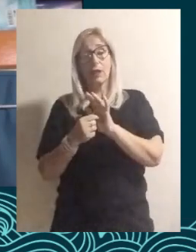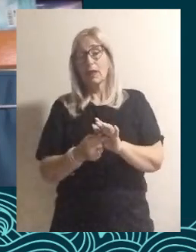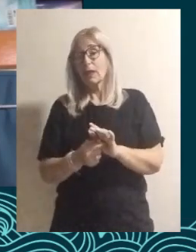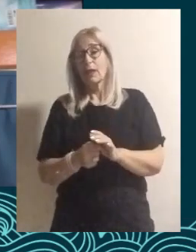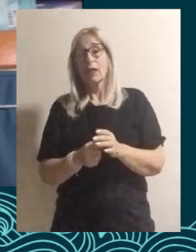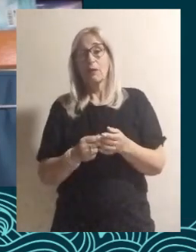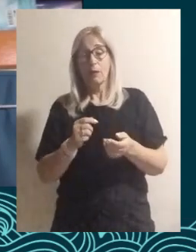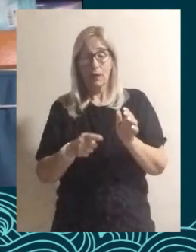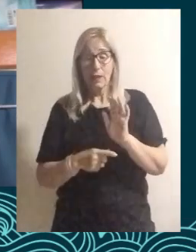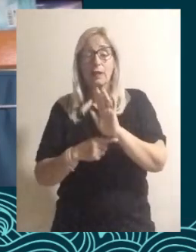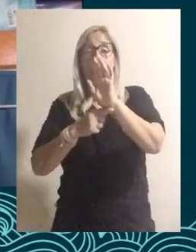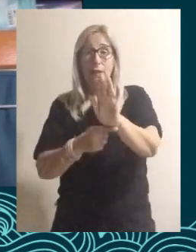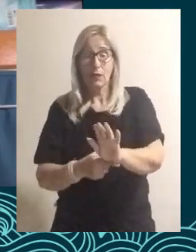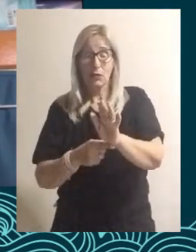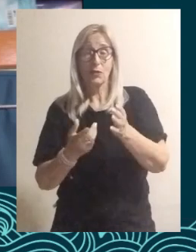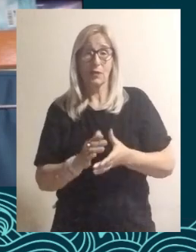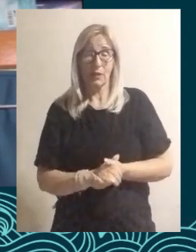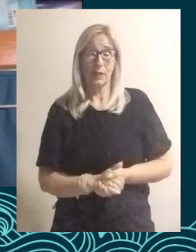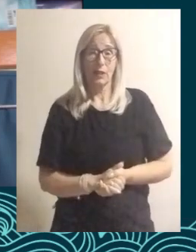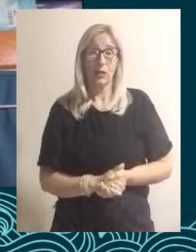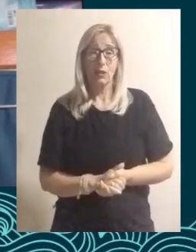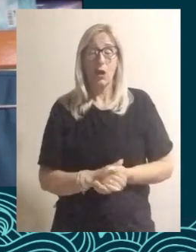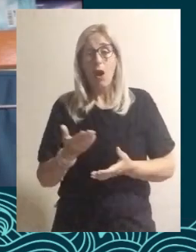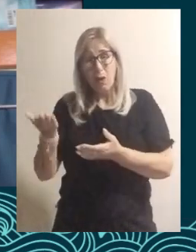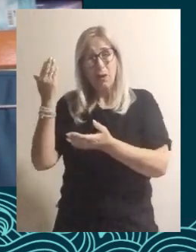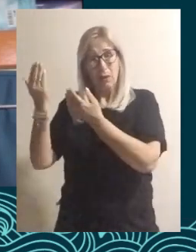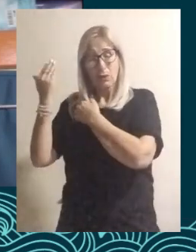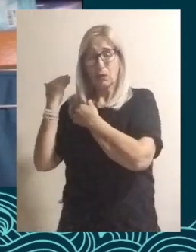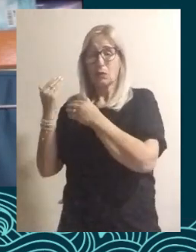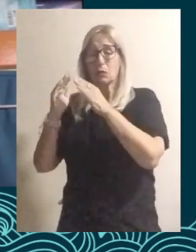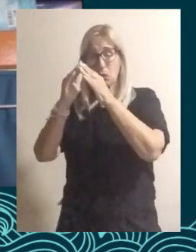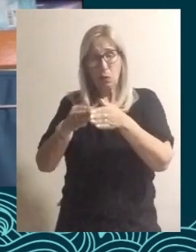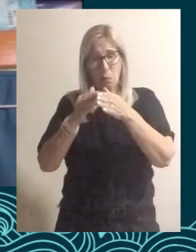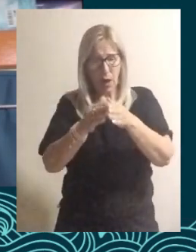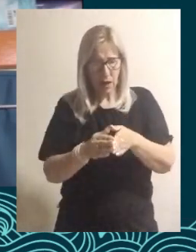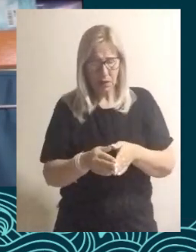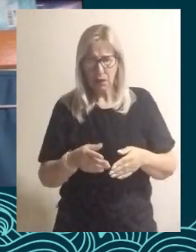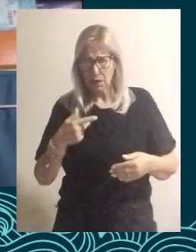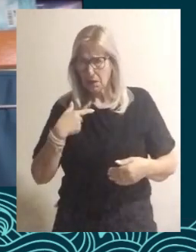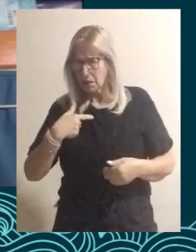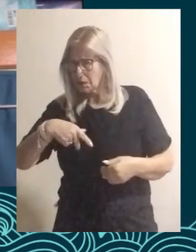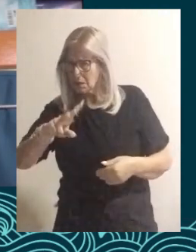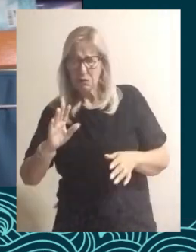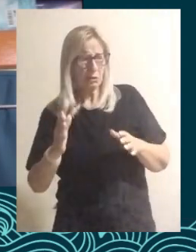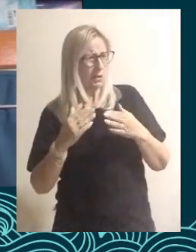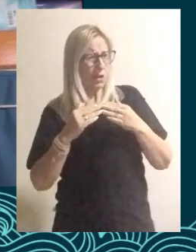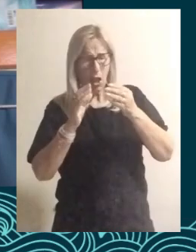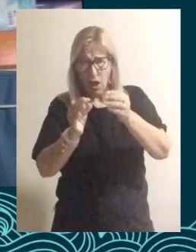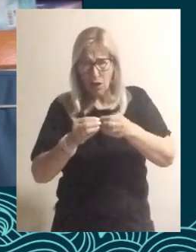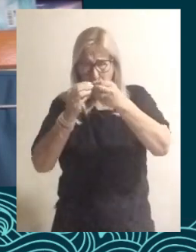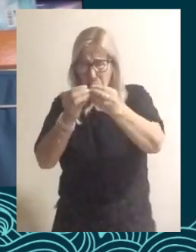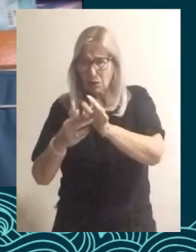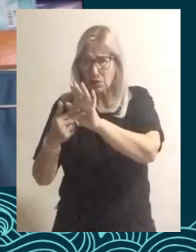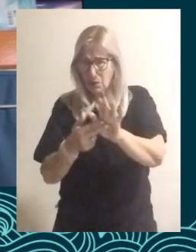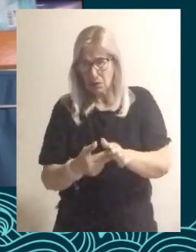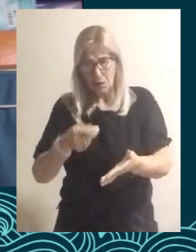não imaginava que ele ia oferecer essa ajuda. E também do antigo dono que falou, esse barco é um barco